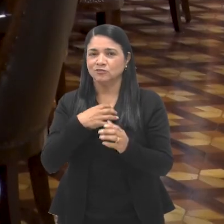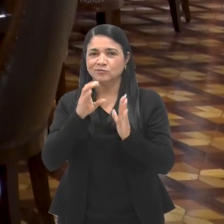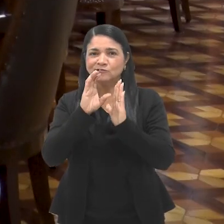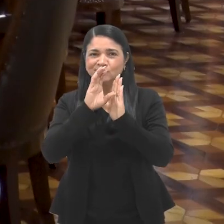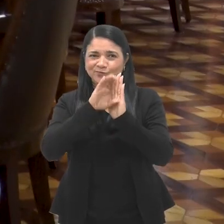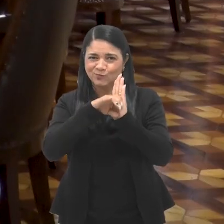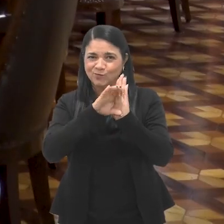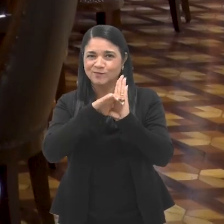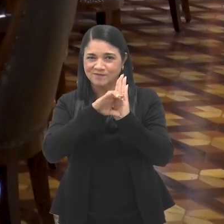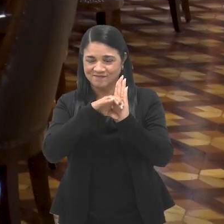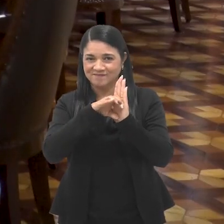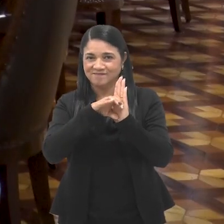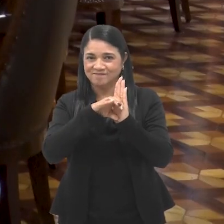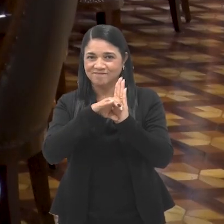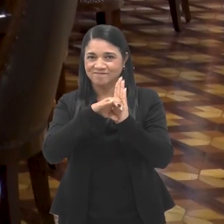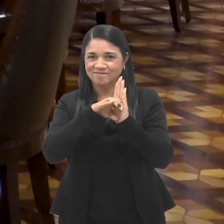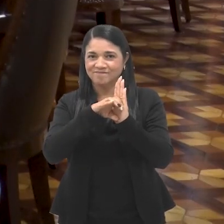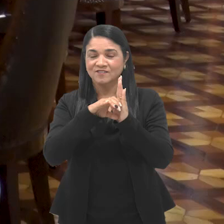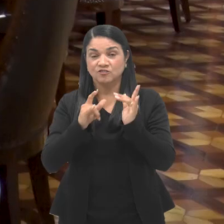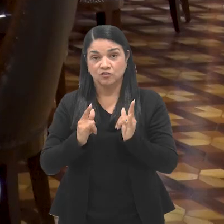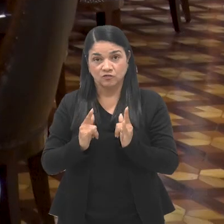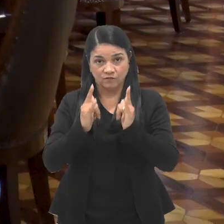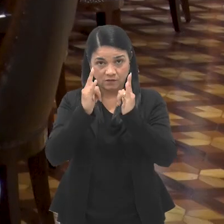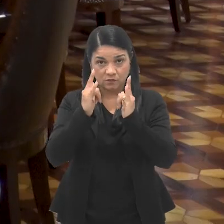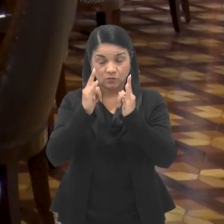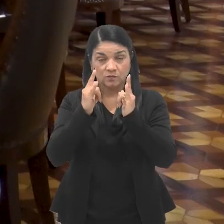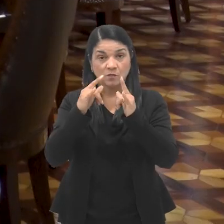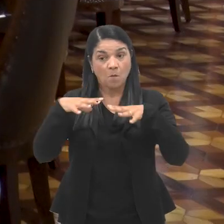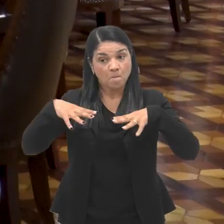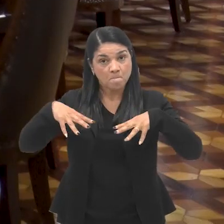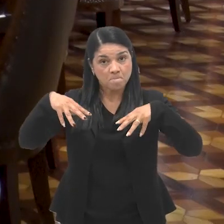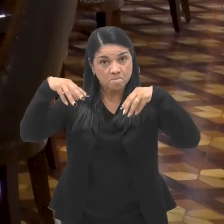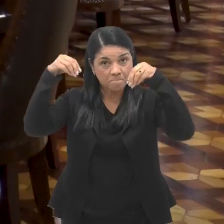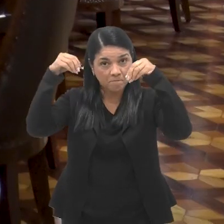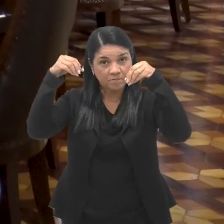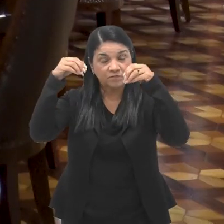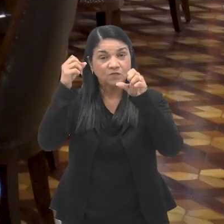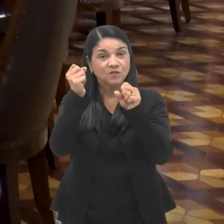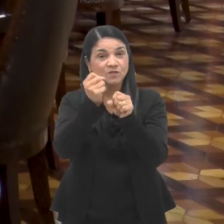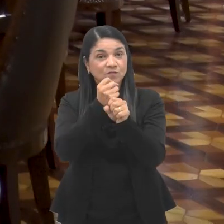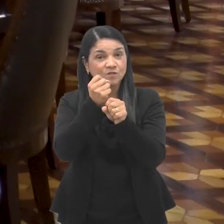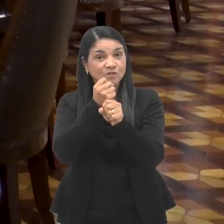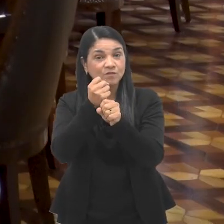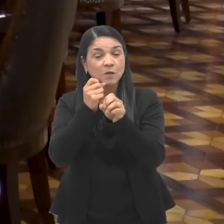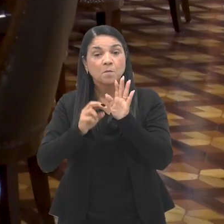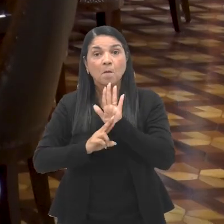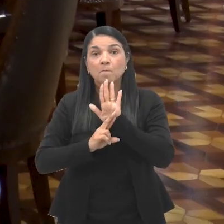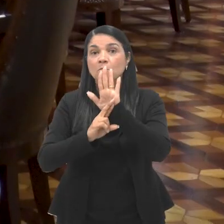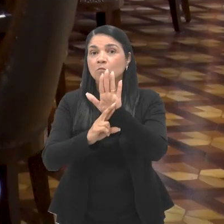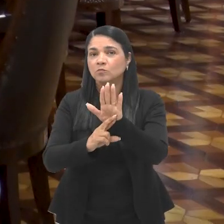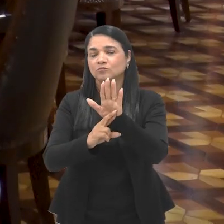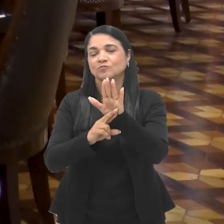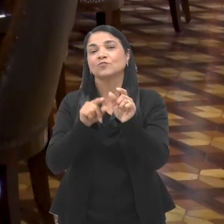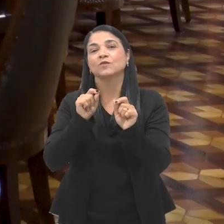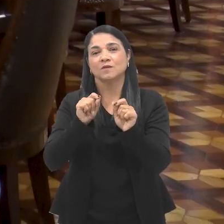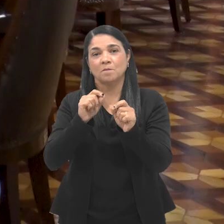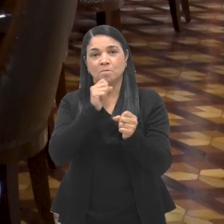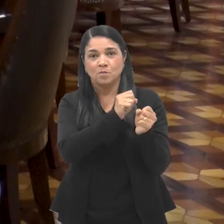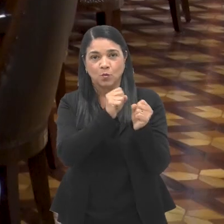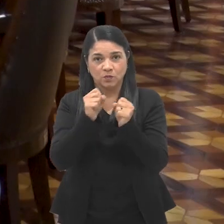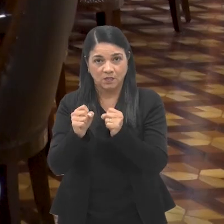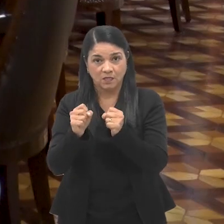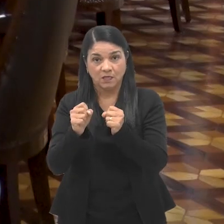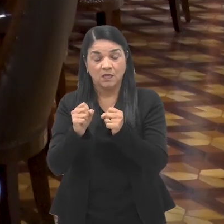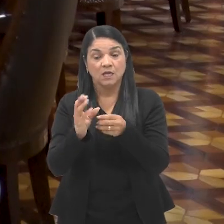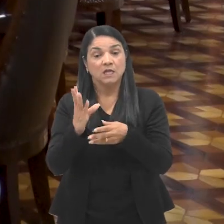dentro dos conceitos, né, de edificações. É um palácio que foi construído para demonstrar